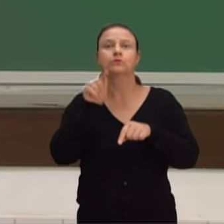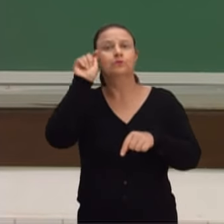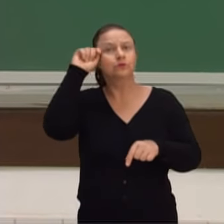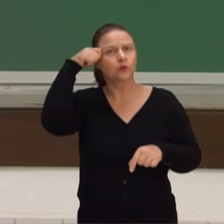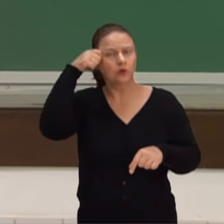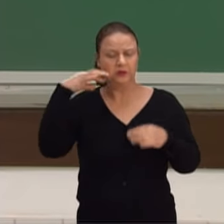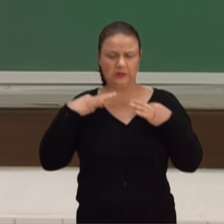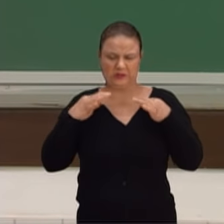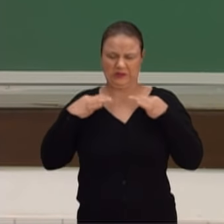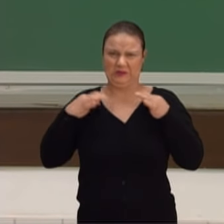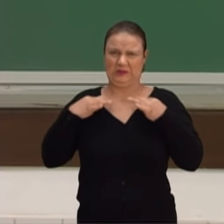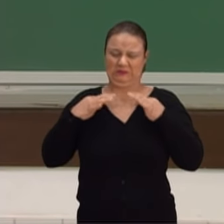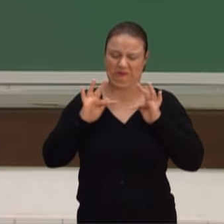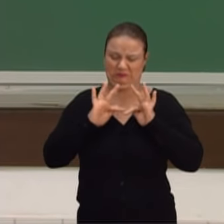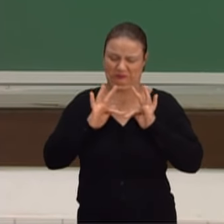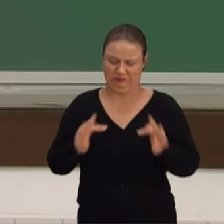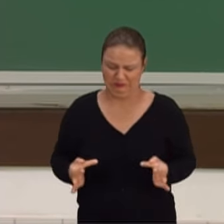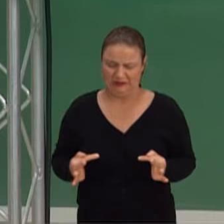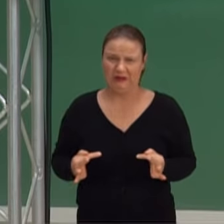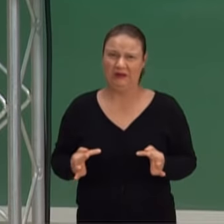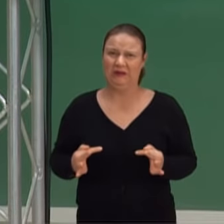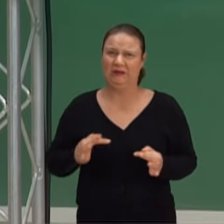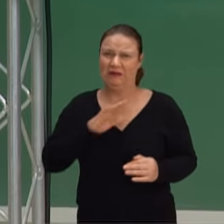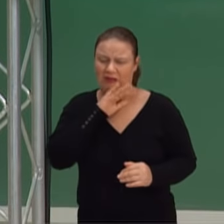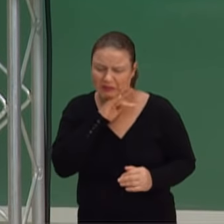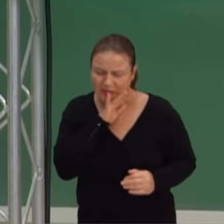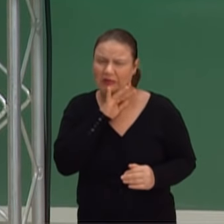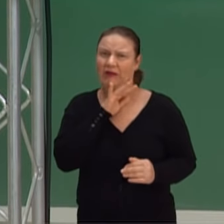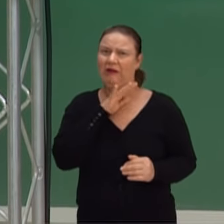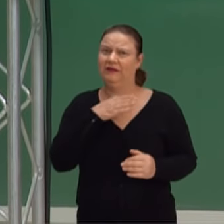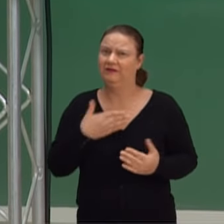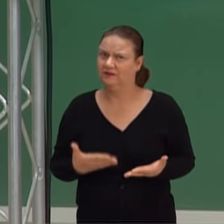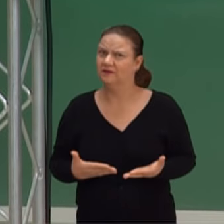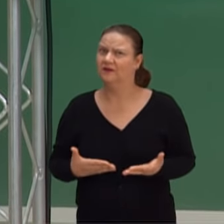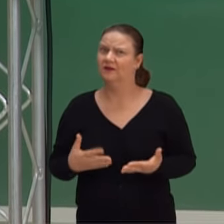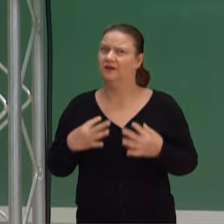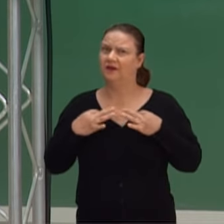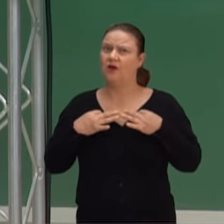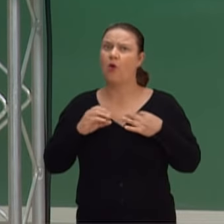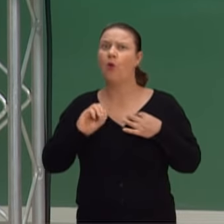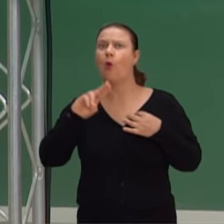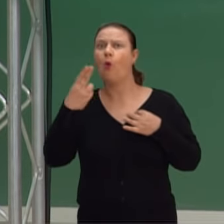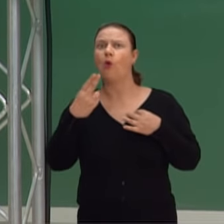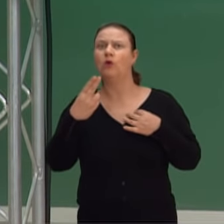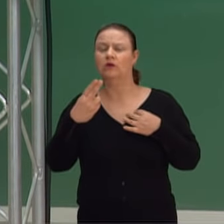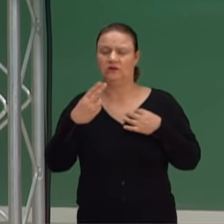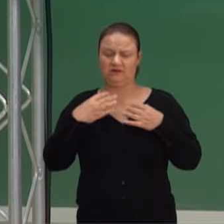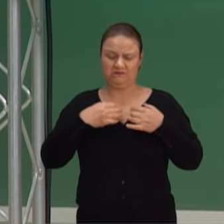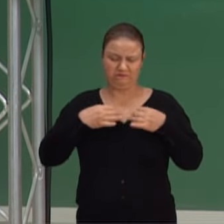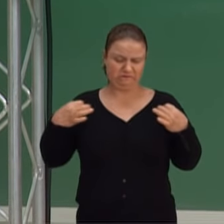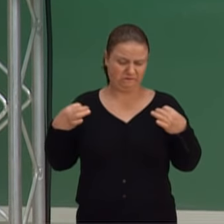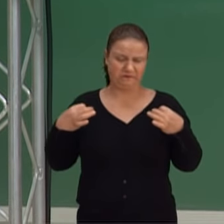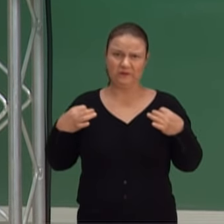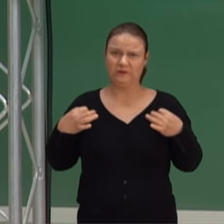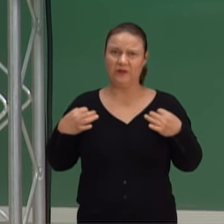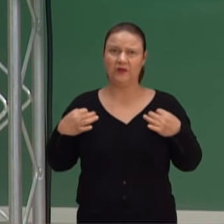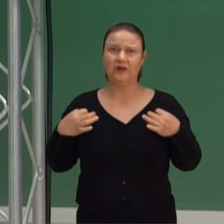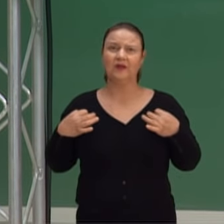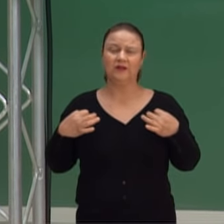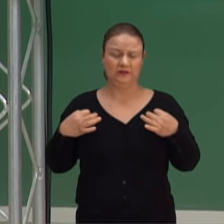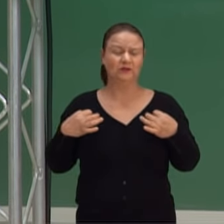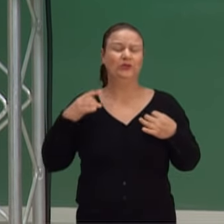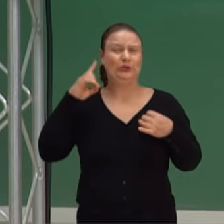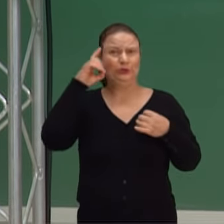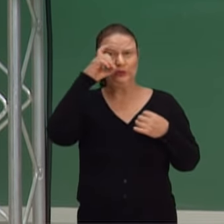muito inferiores a esse trabalhador branco. Então, ou ele está sem roupa ou com roupas muito inferiores, e a gente já fala